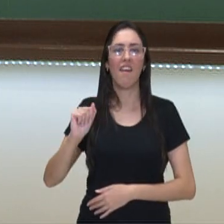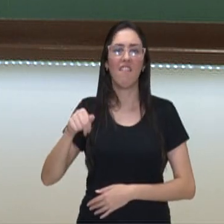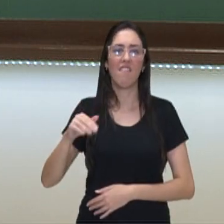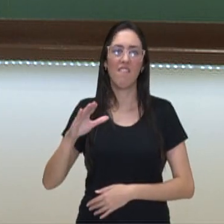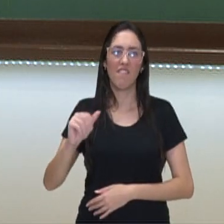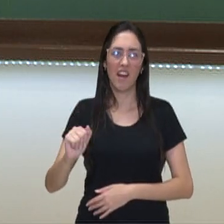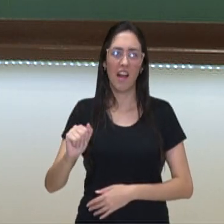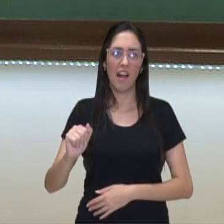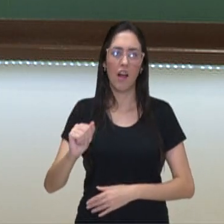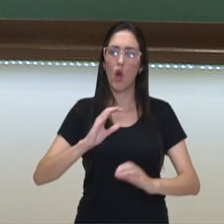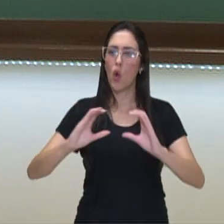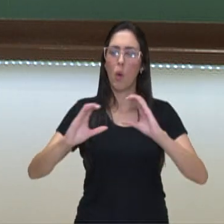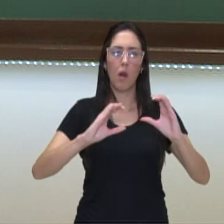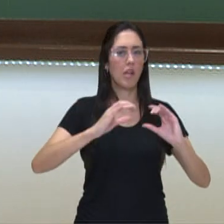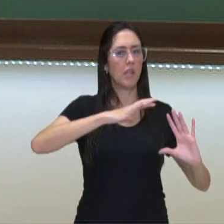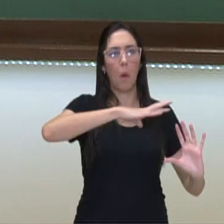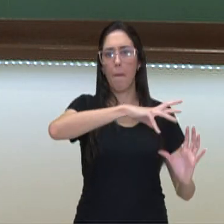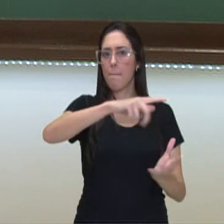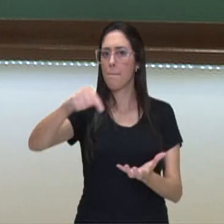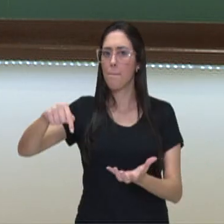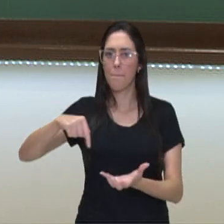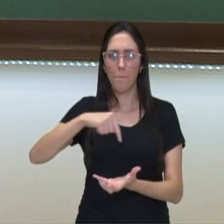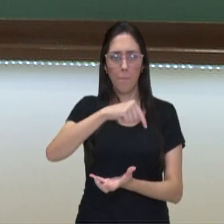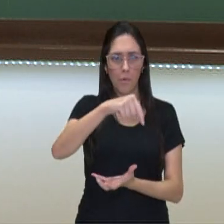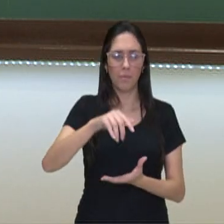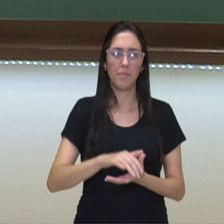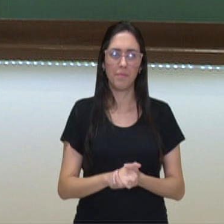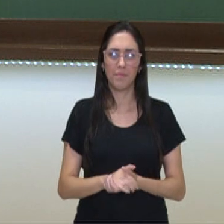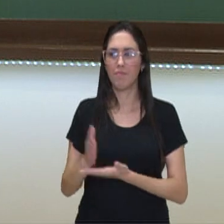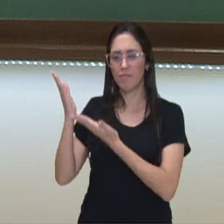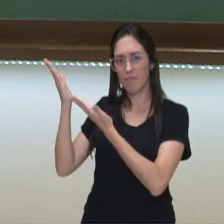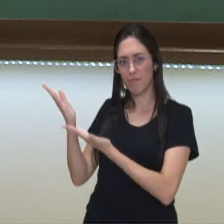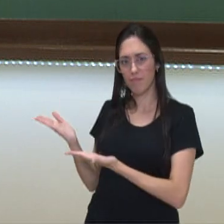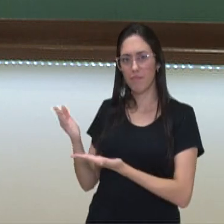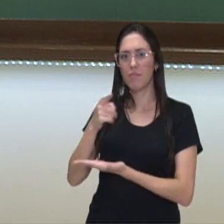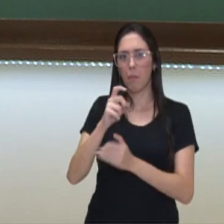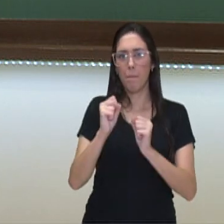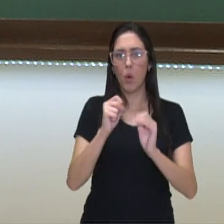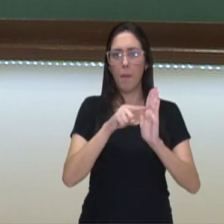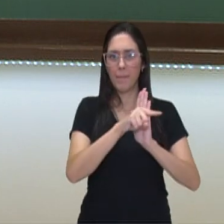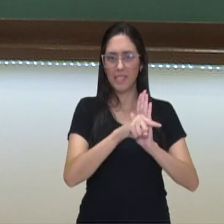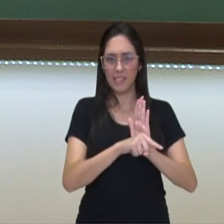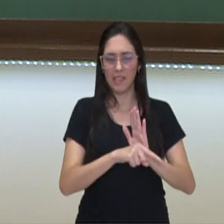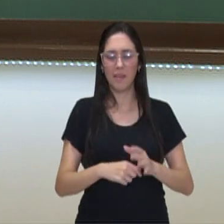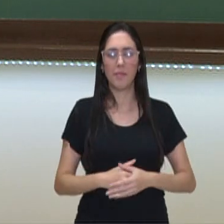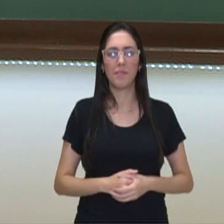comunicação mundial. Temos então aqui as referências.